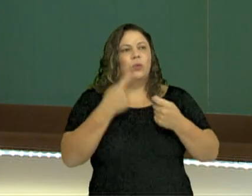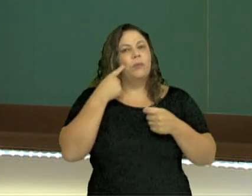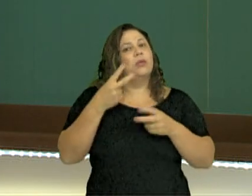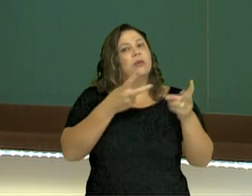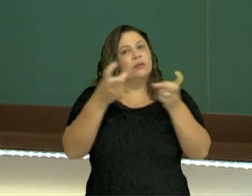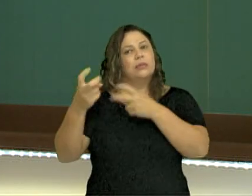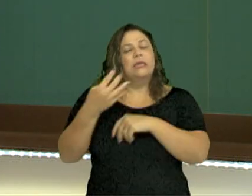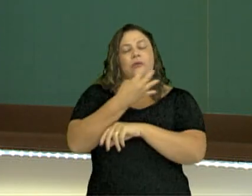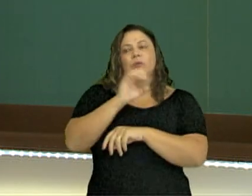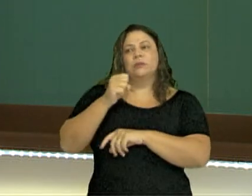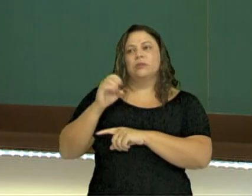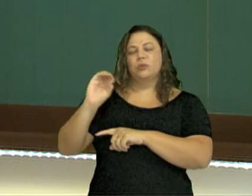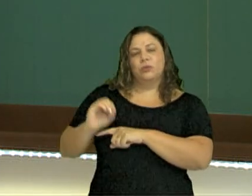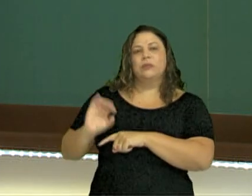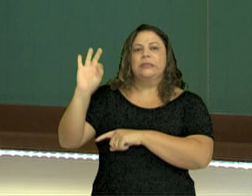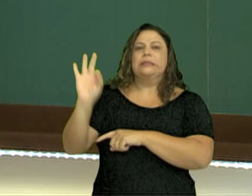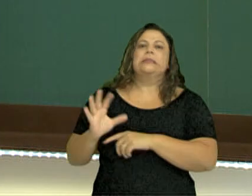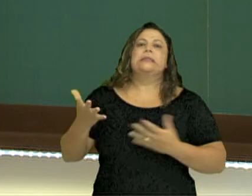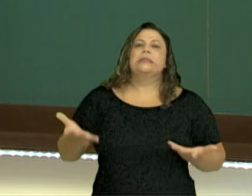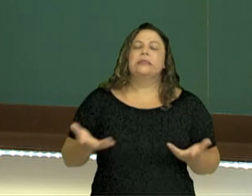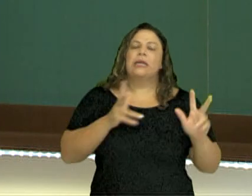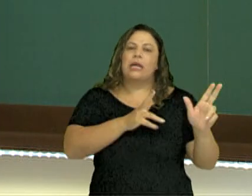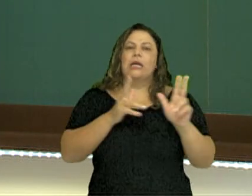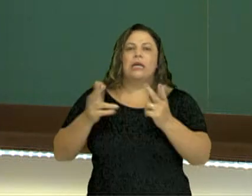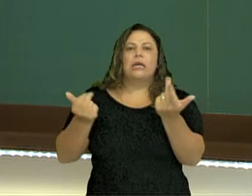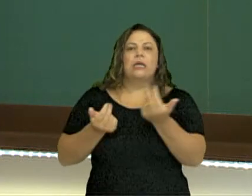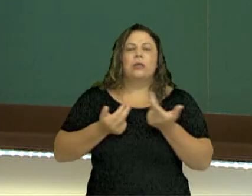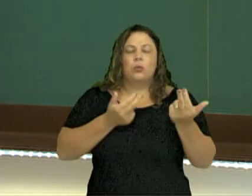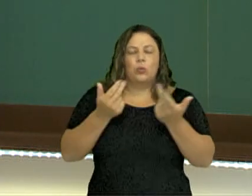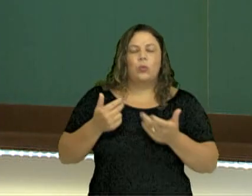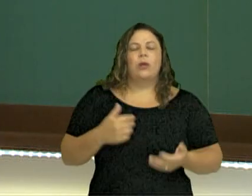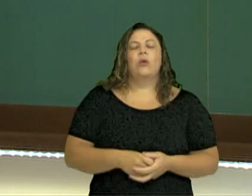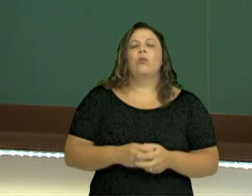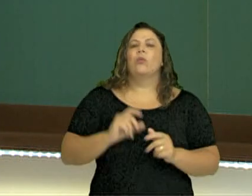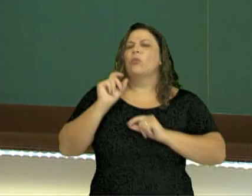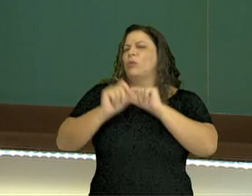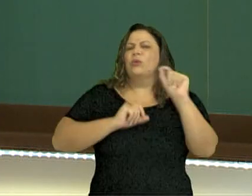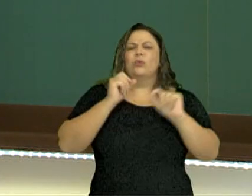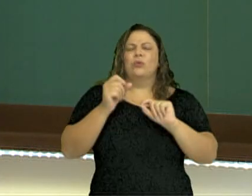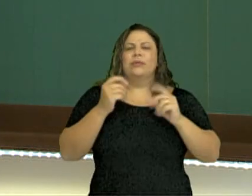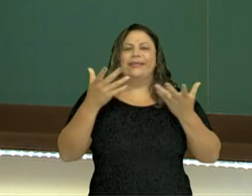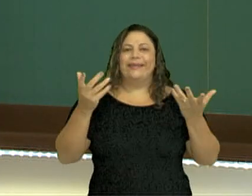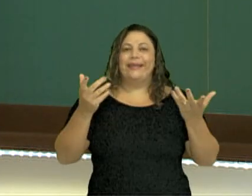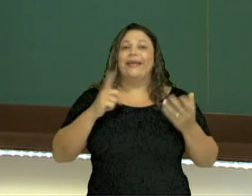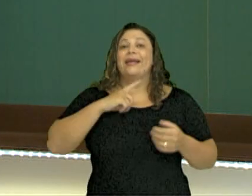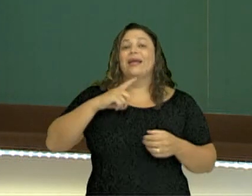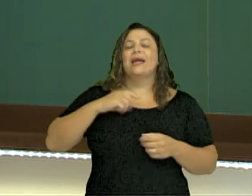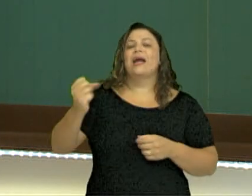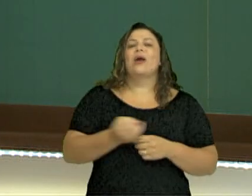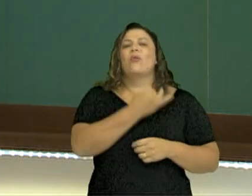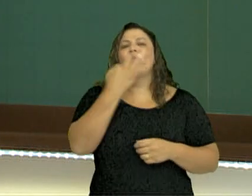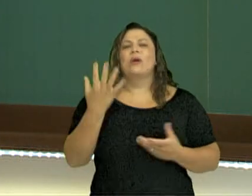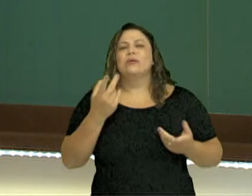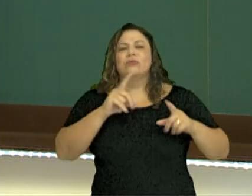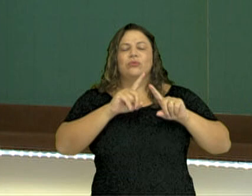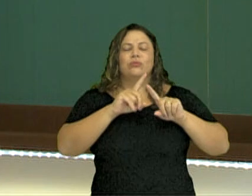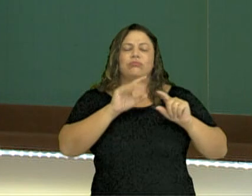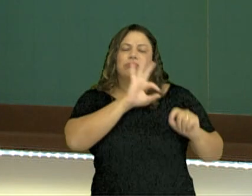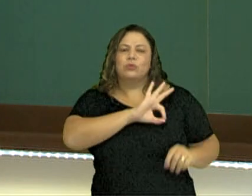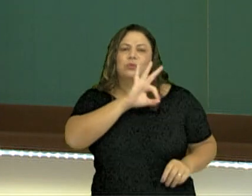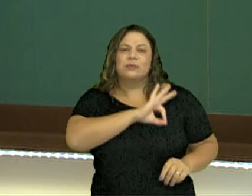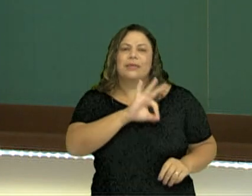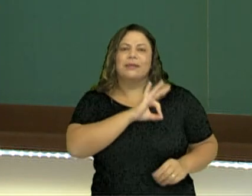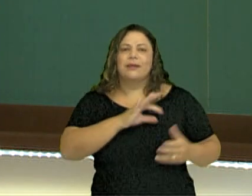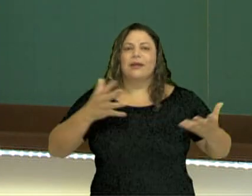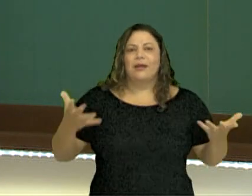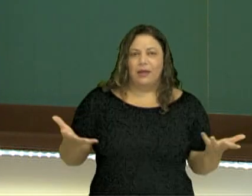que 480 corresponde exatamente à minha meta economia, que corresponderia a quanto o salário que eu tenho